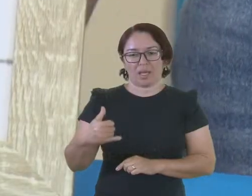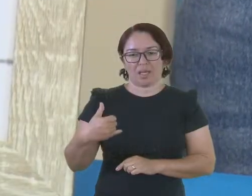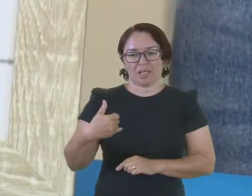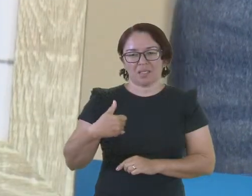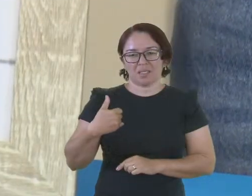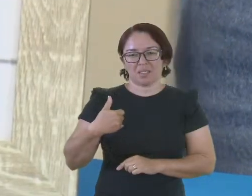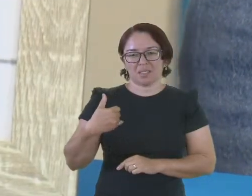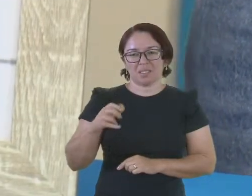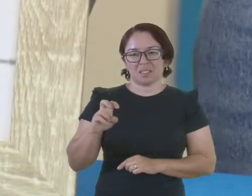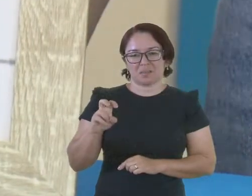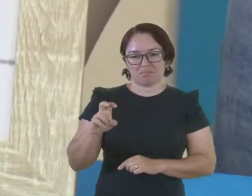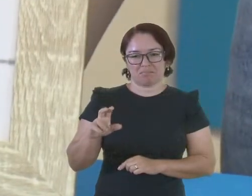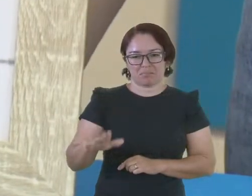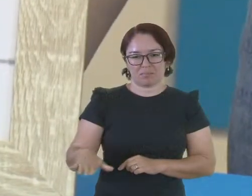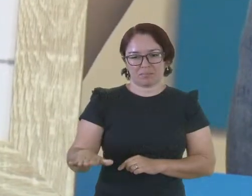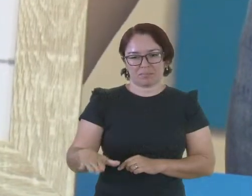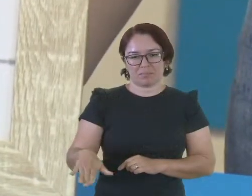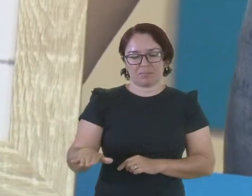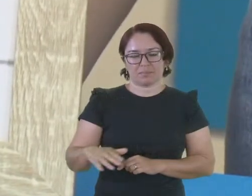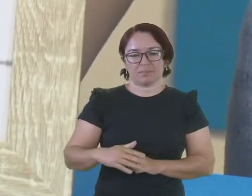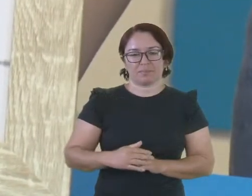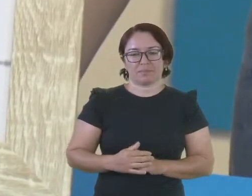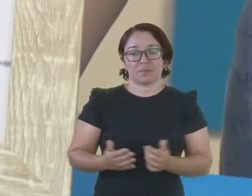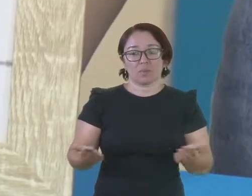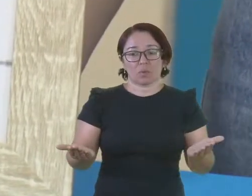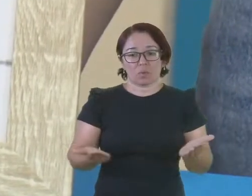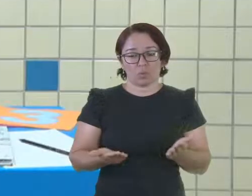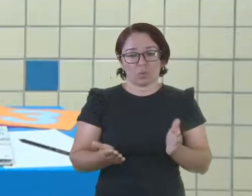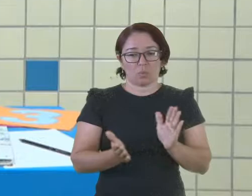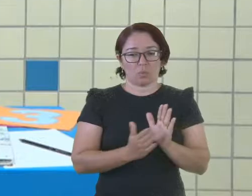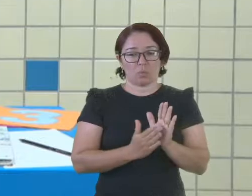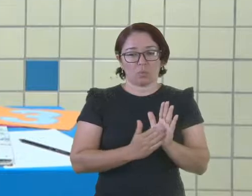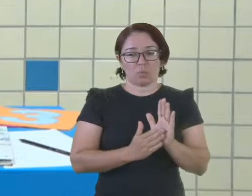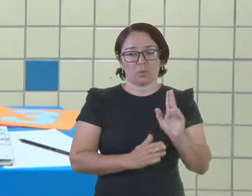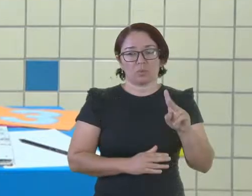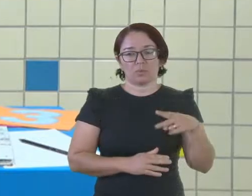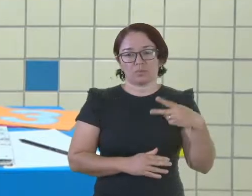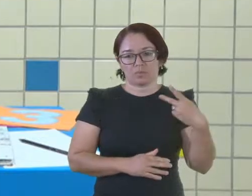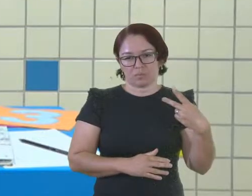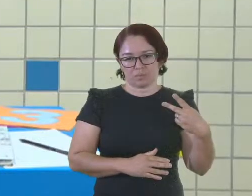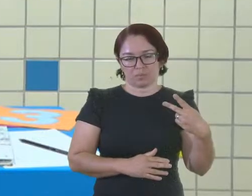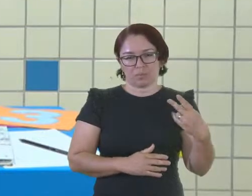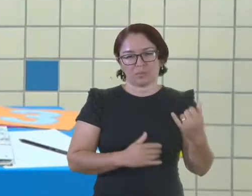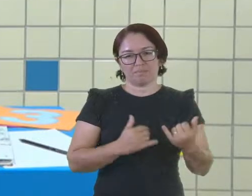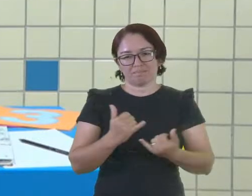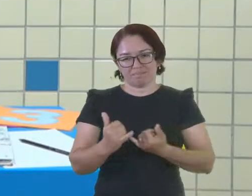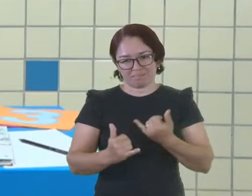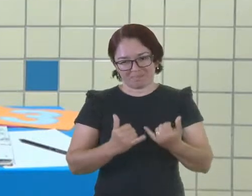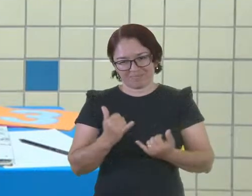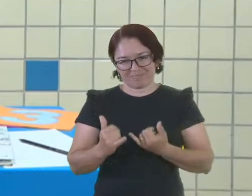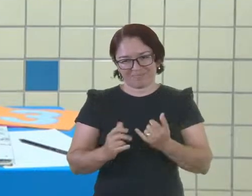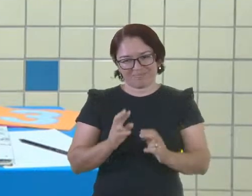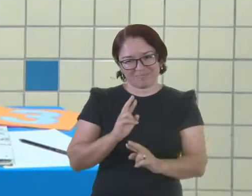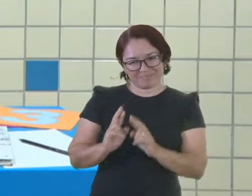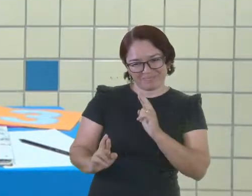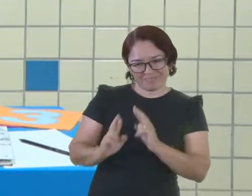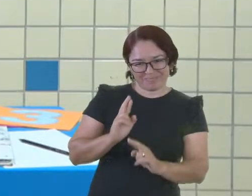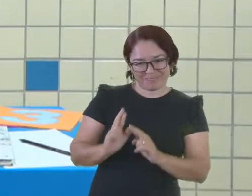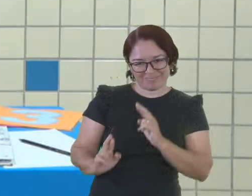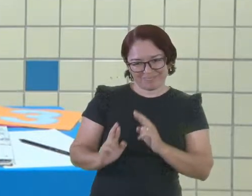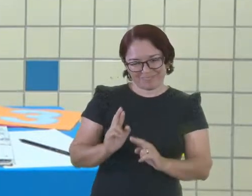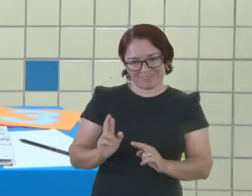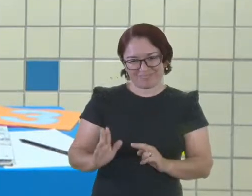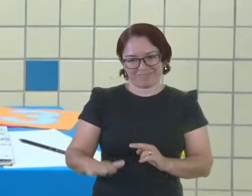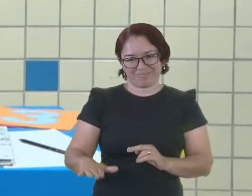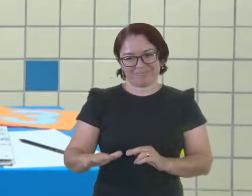anos. Hoje eu vou trazer duas sugestões de propostas de brincadeiras e interações para serem realizadas com as